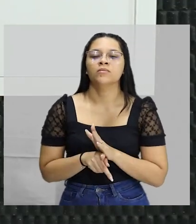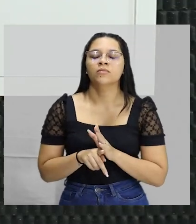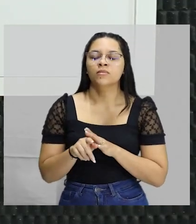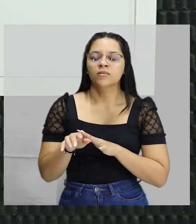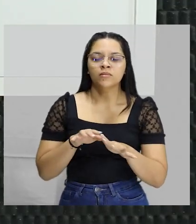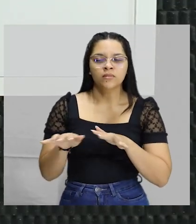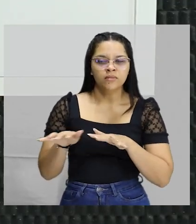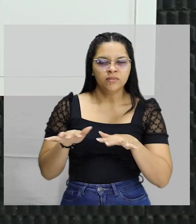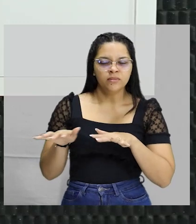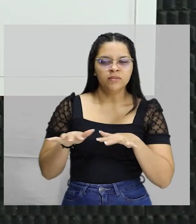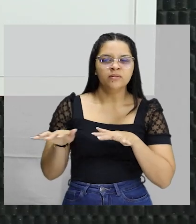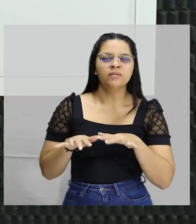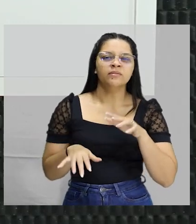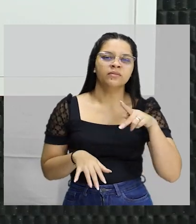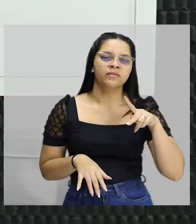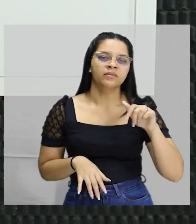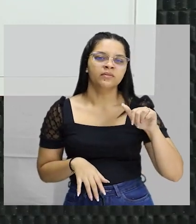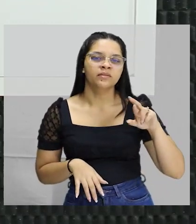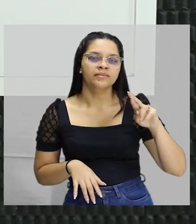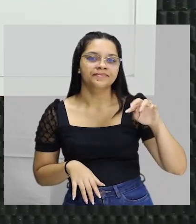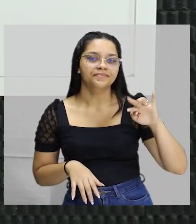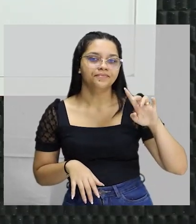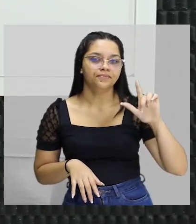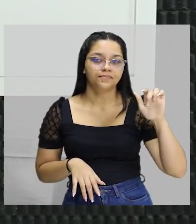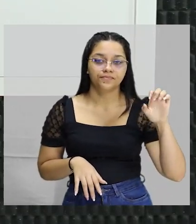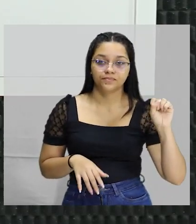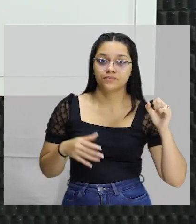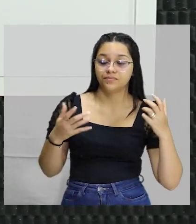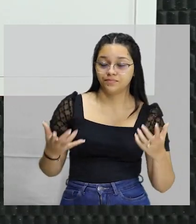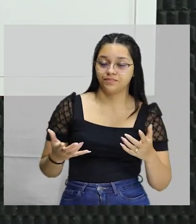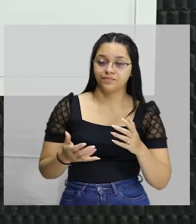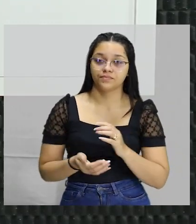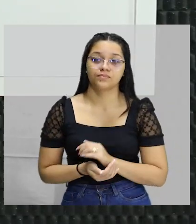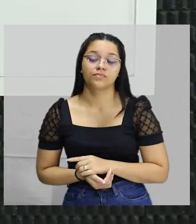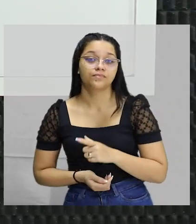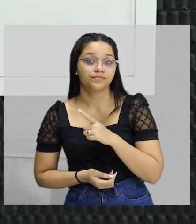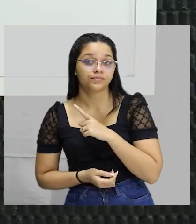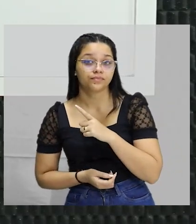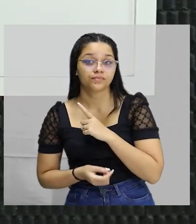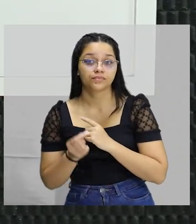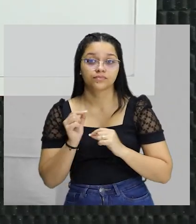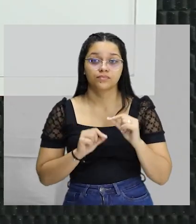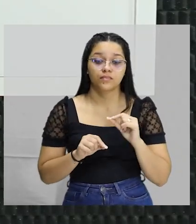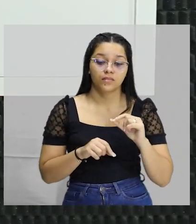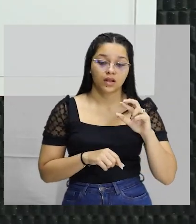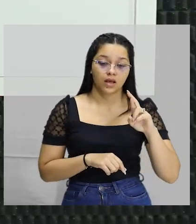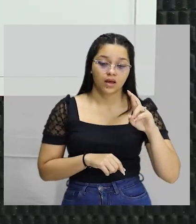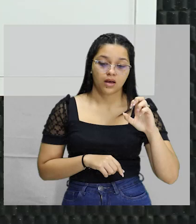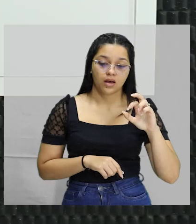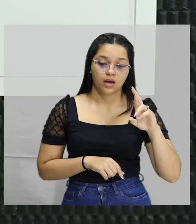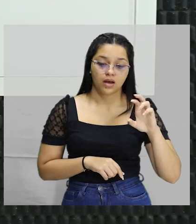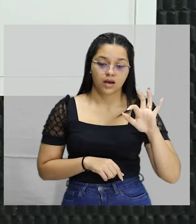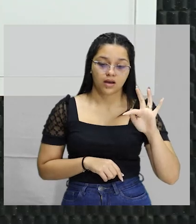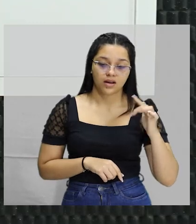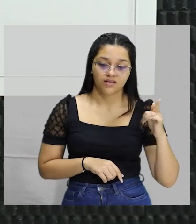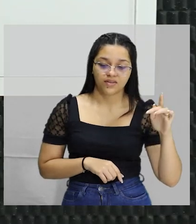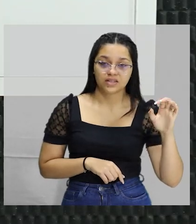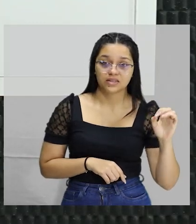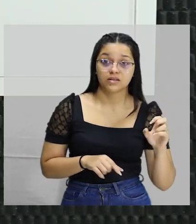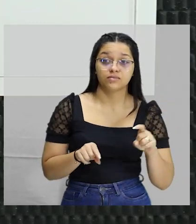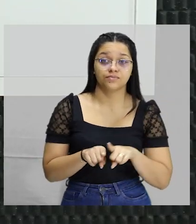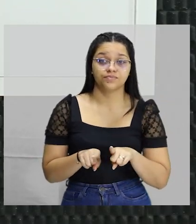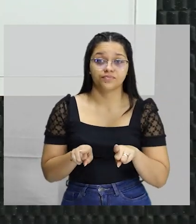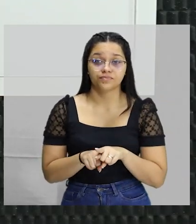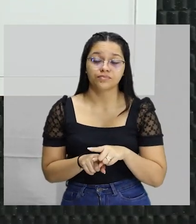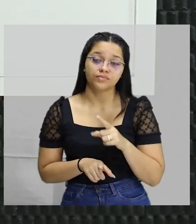de partículas, que ora existe uma rarefação destas ondas e